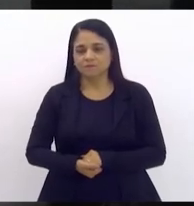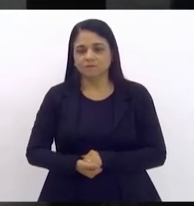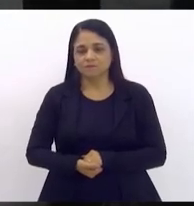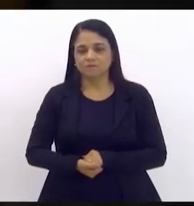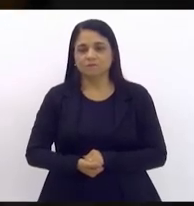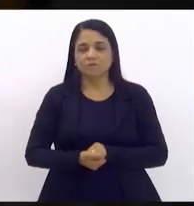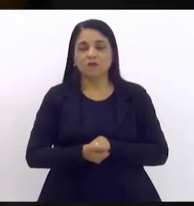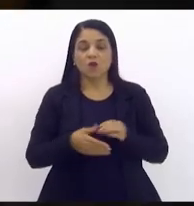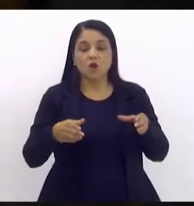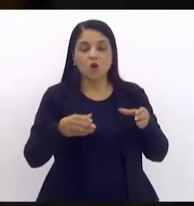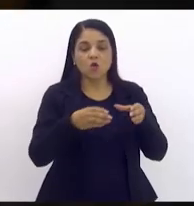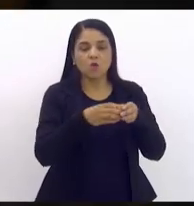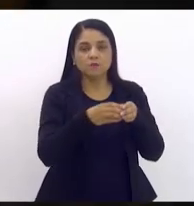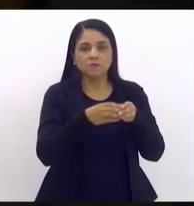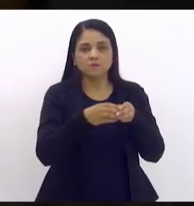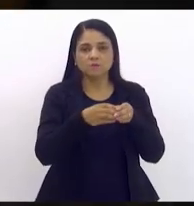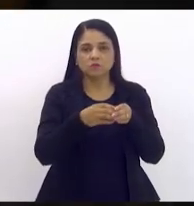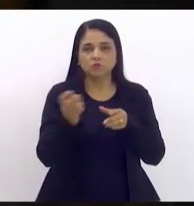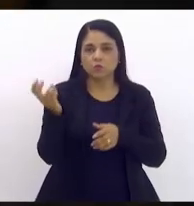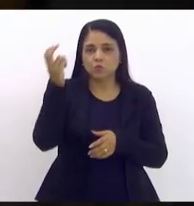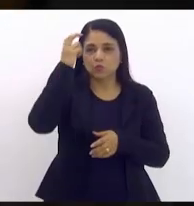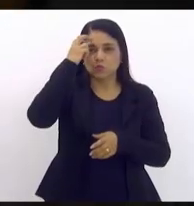Pela Comissão de Cultura,